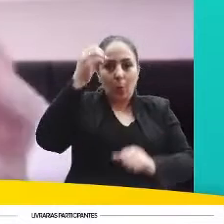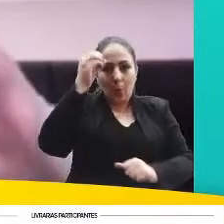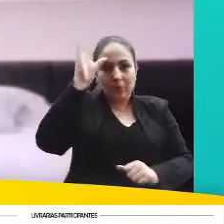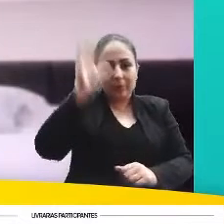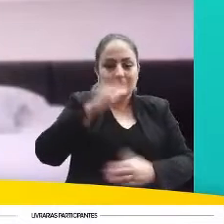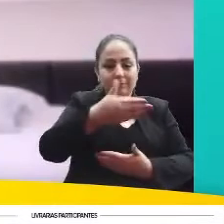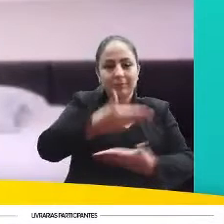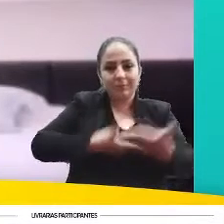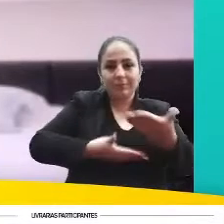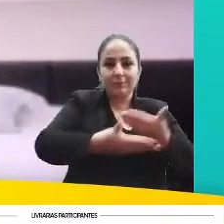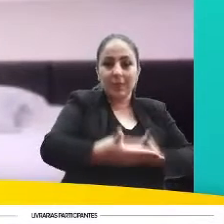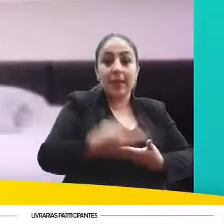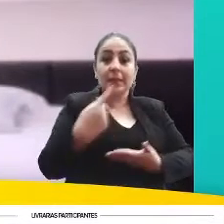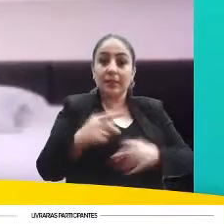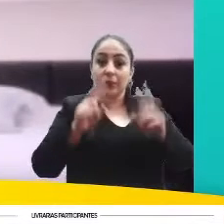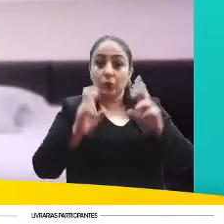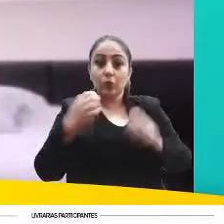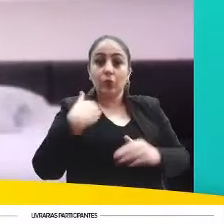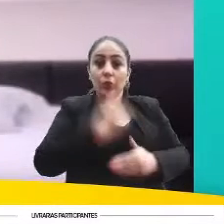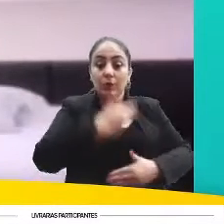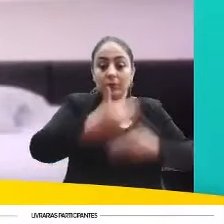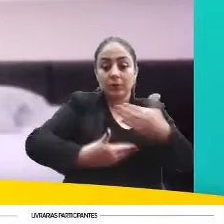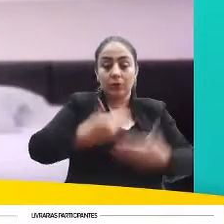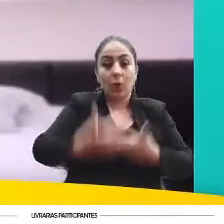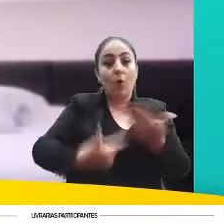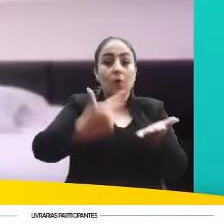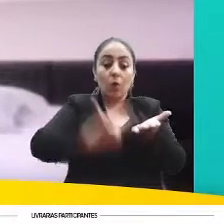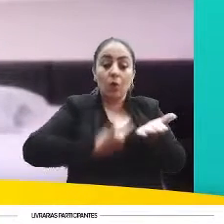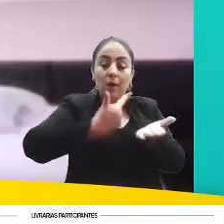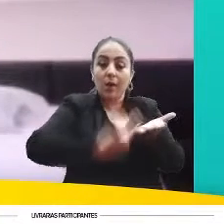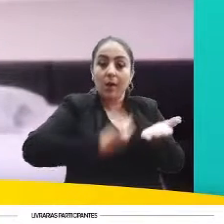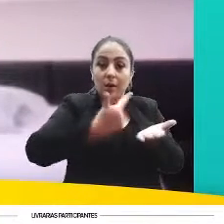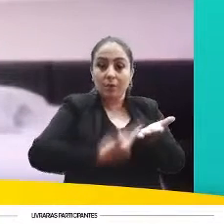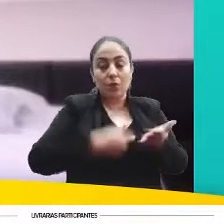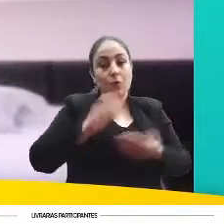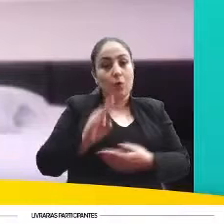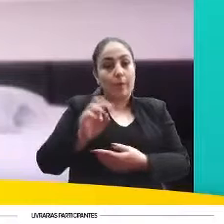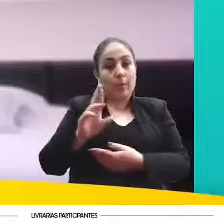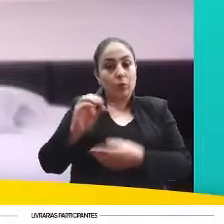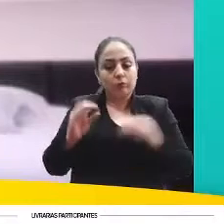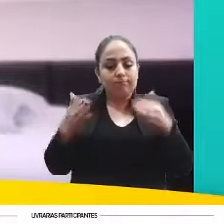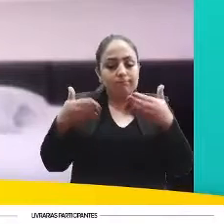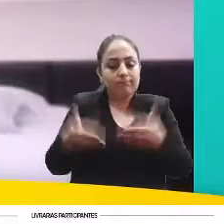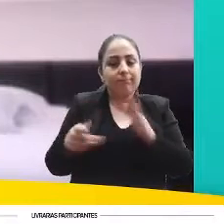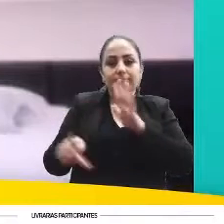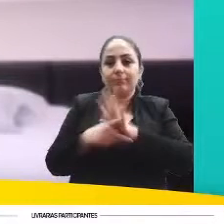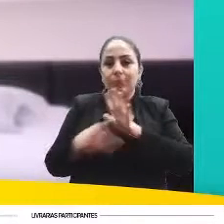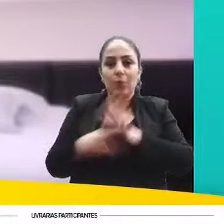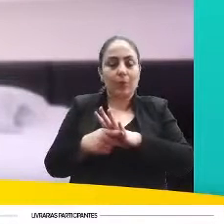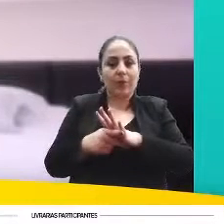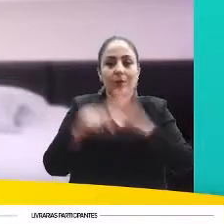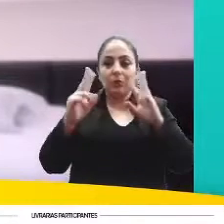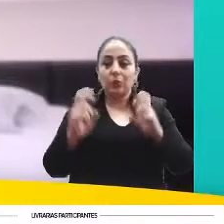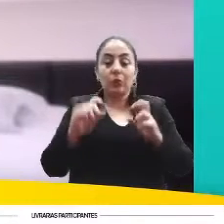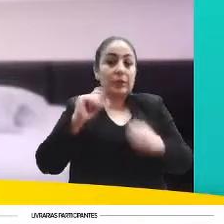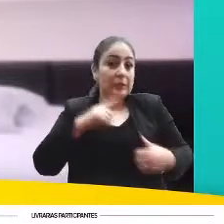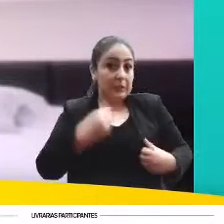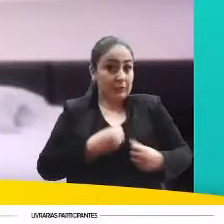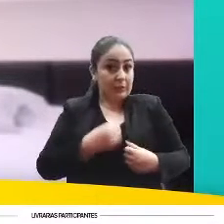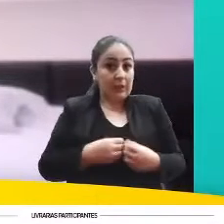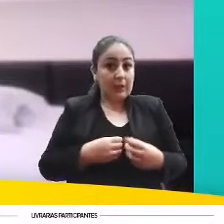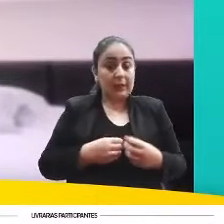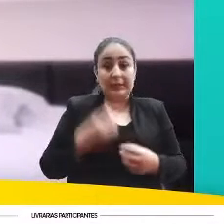então, é nessa parte que a gente desenvolve o livro, Bruno. A gente se dedica, então, a essa parte, porque lá terão